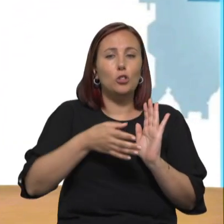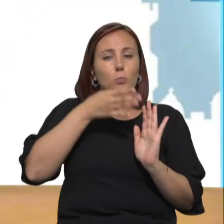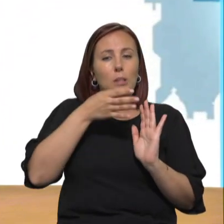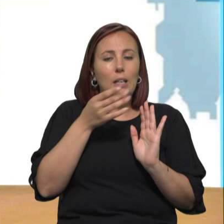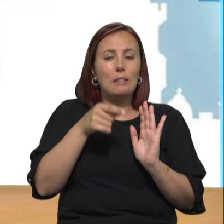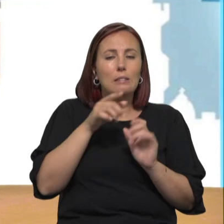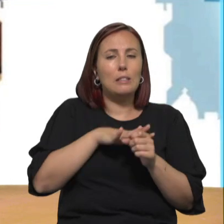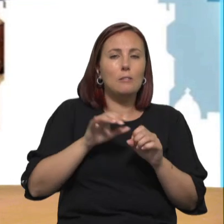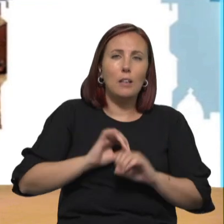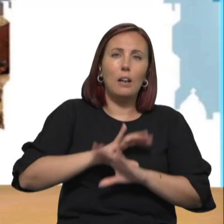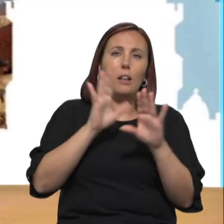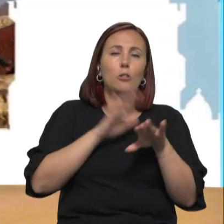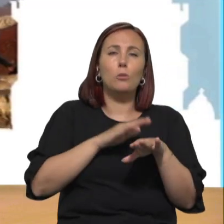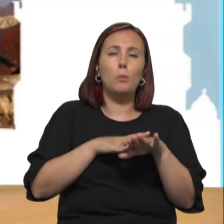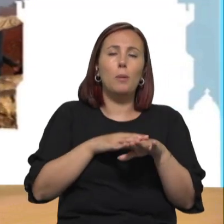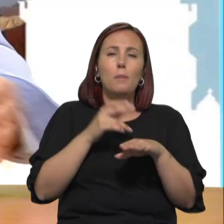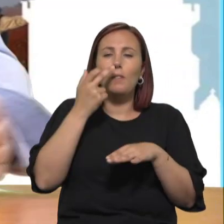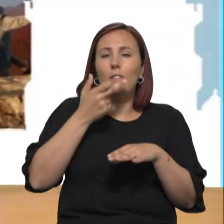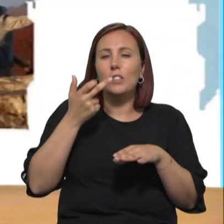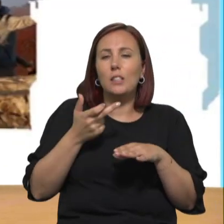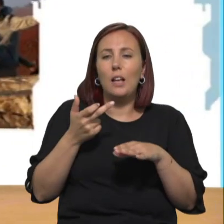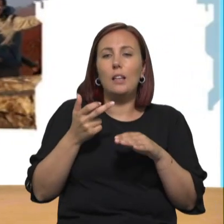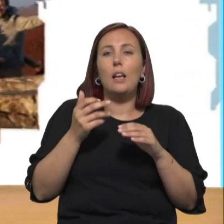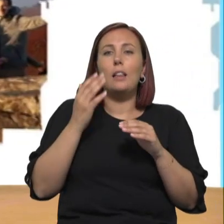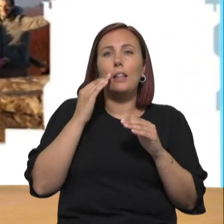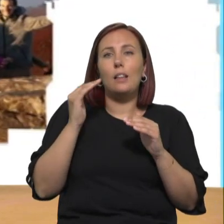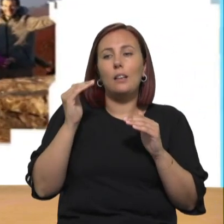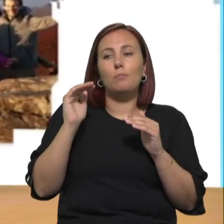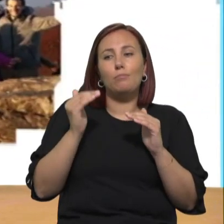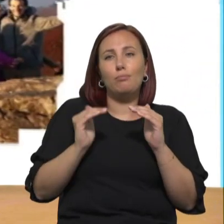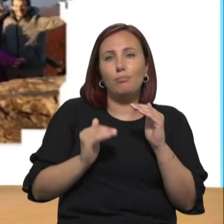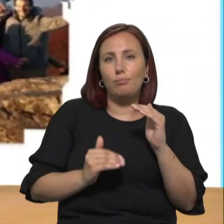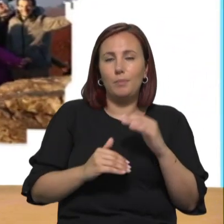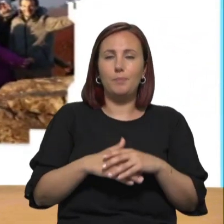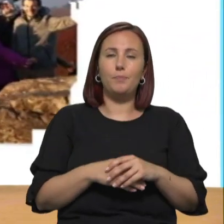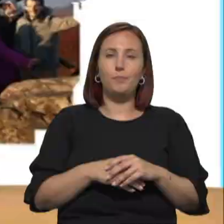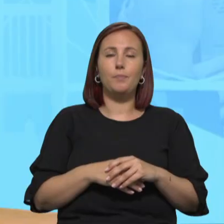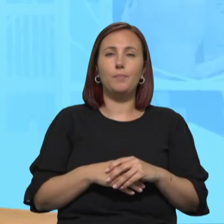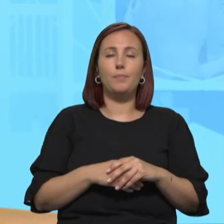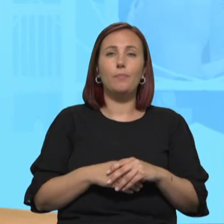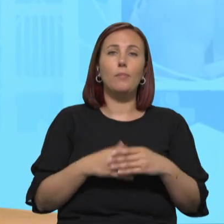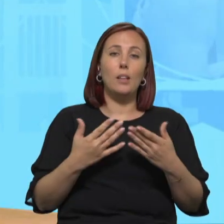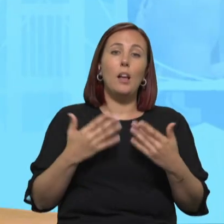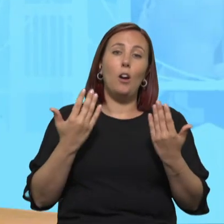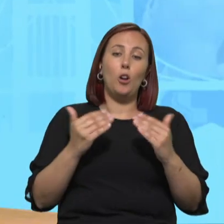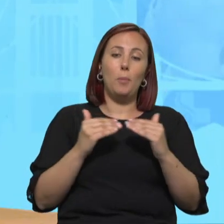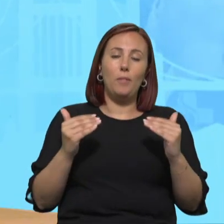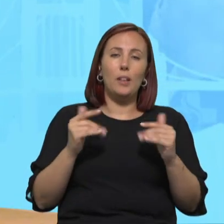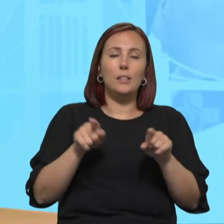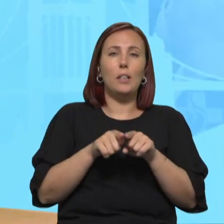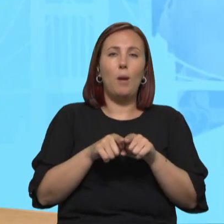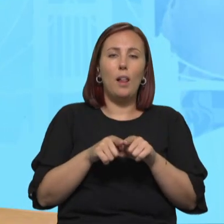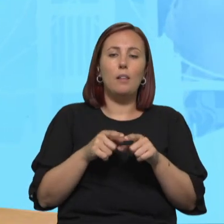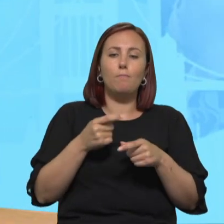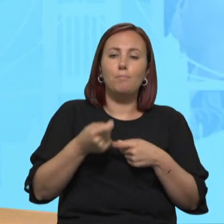situações para que a precariedade também baixe entre esses meios laborais. Estamos também numa fase em que se dão passos em termos